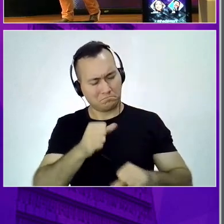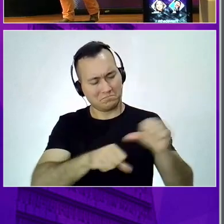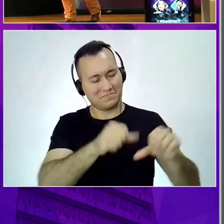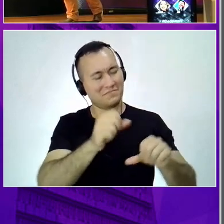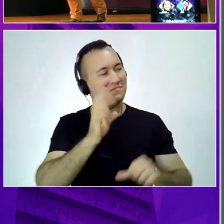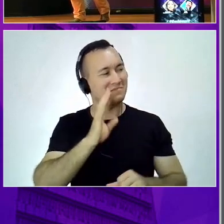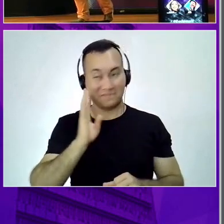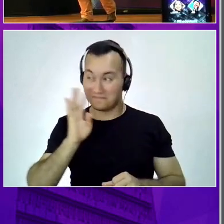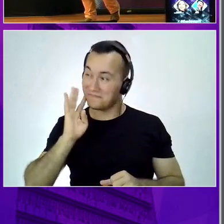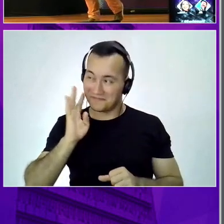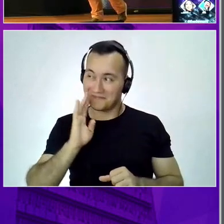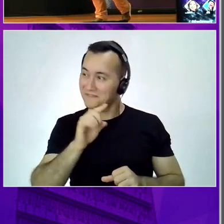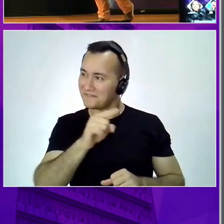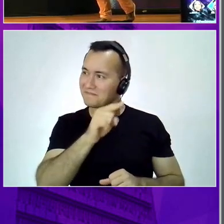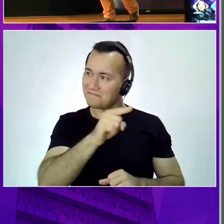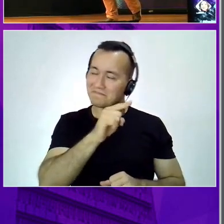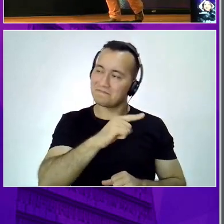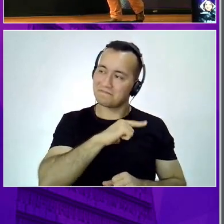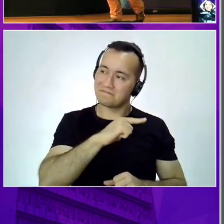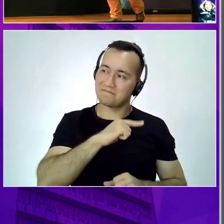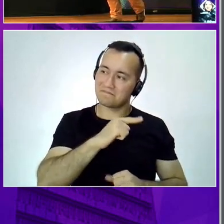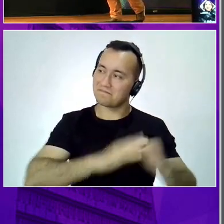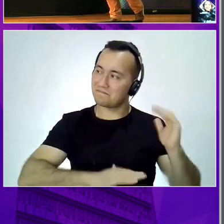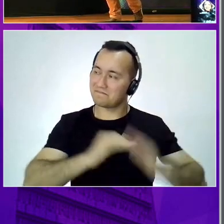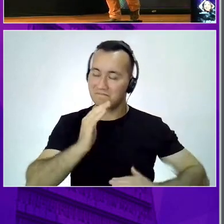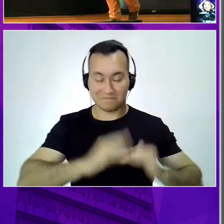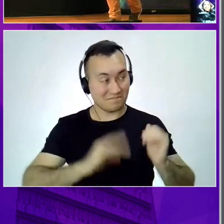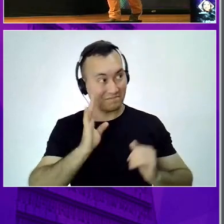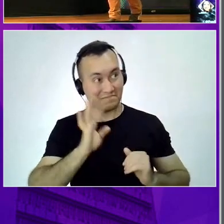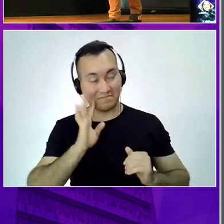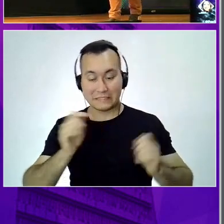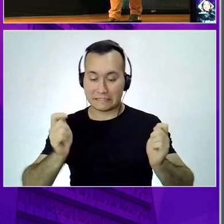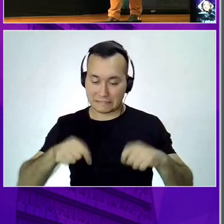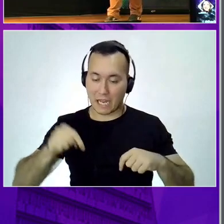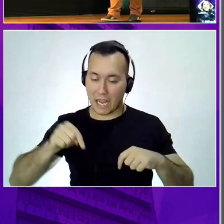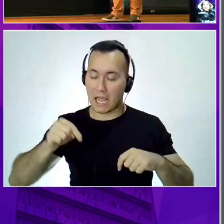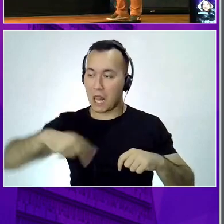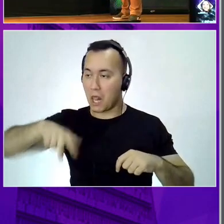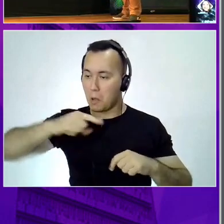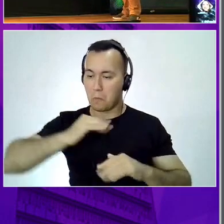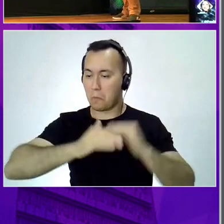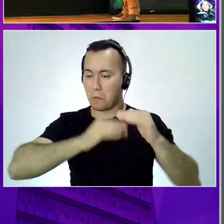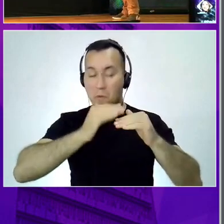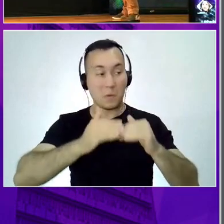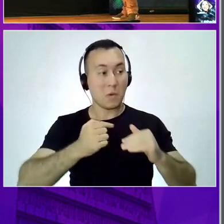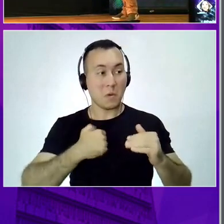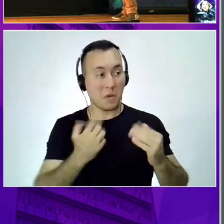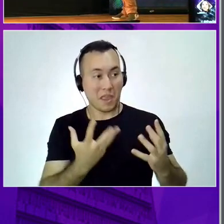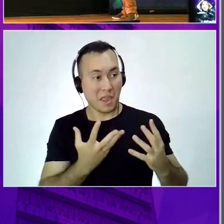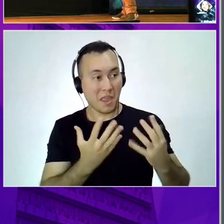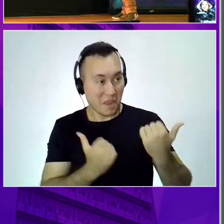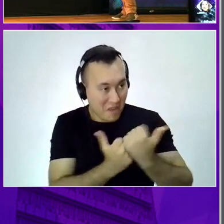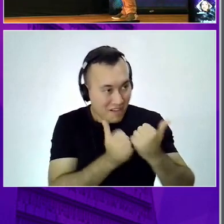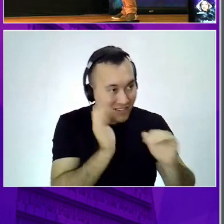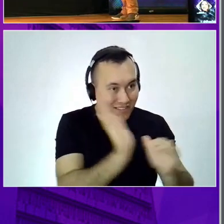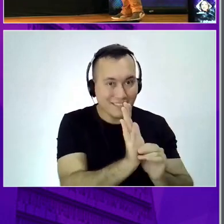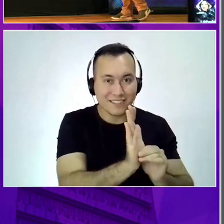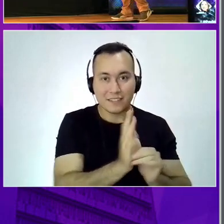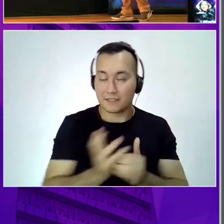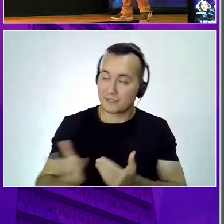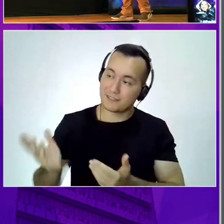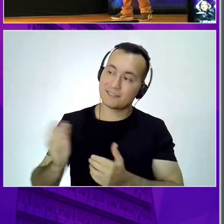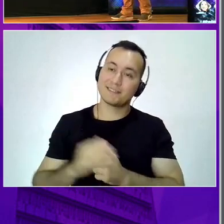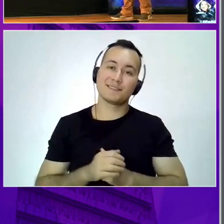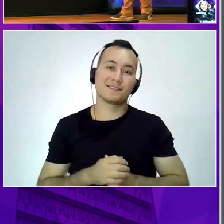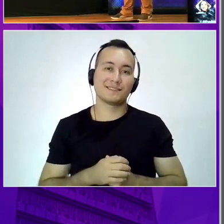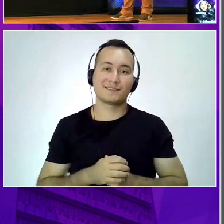isso é legal, eu quero estar ali. Né? Mais gente quer entrar no movimento, mais gente quer aquilo. Então, busque equilíbrio nas ações, priorize de forma